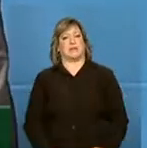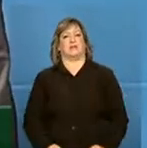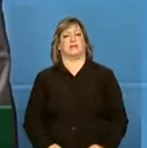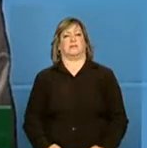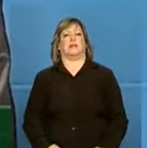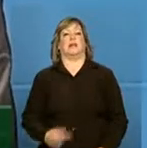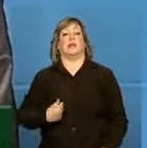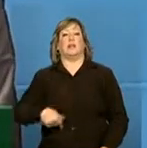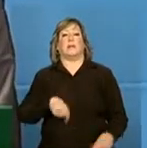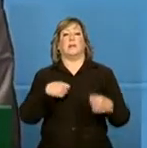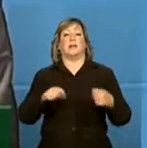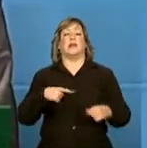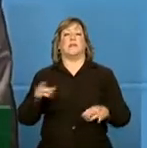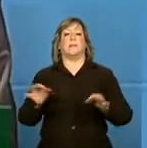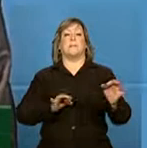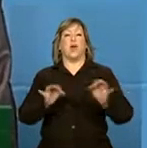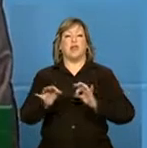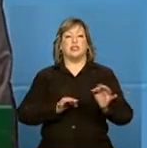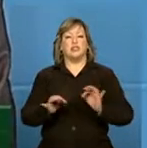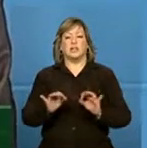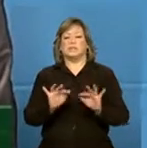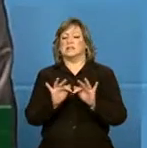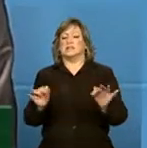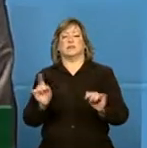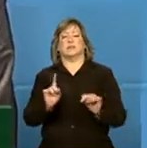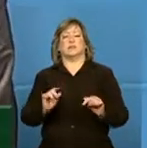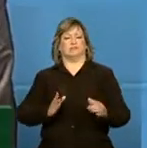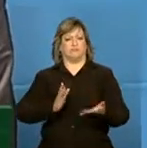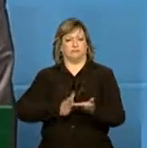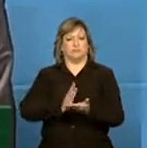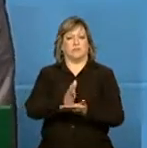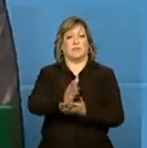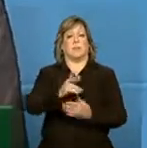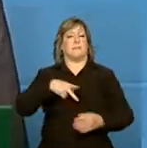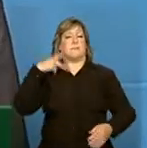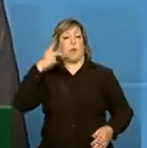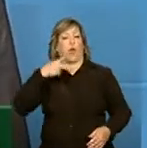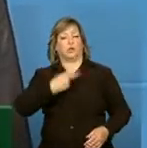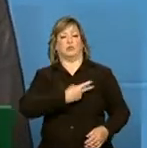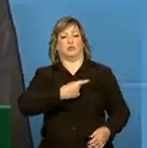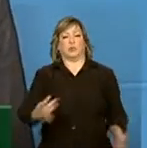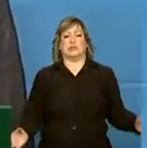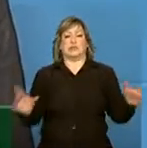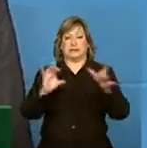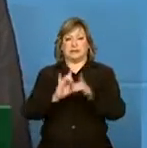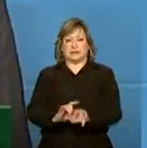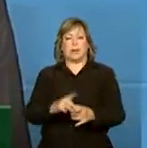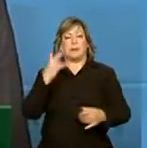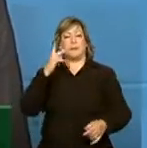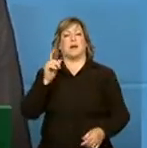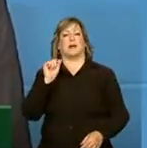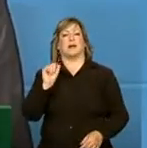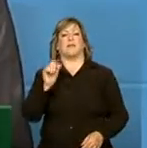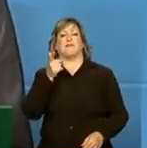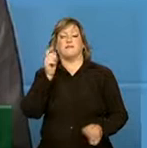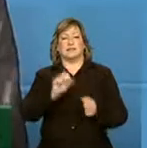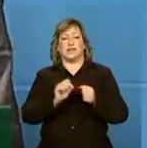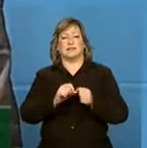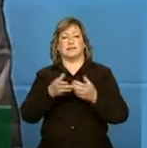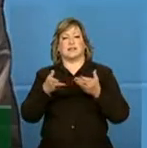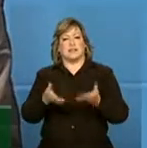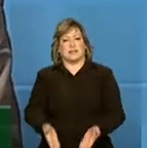de projetos de pequena escala e seguir em diante em políticas sustentáveis e integradas para estratégias